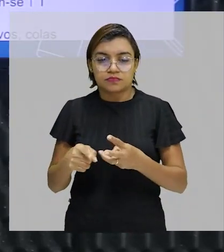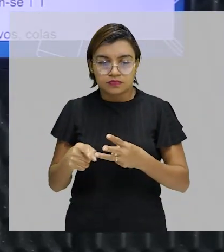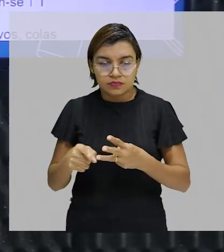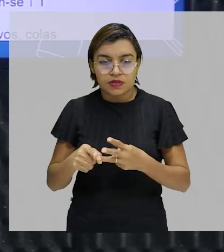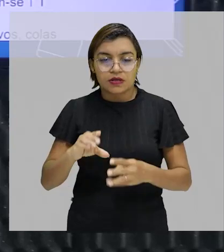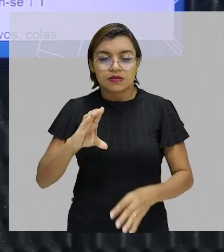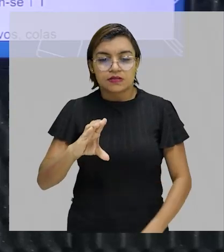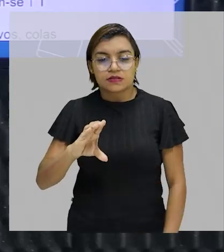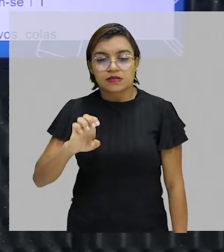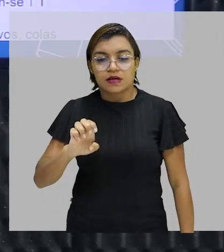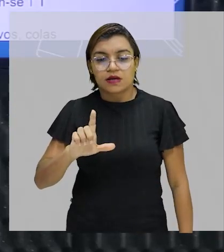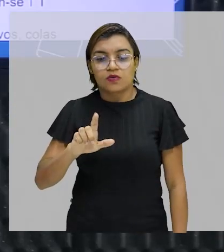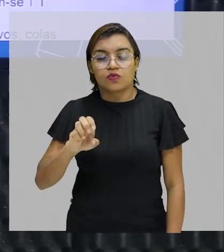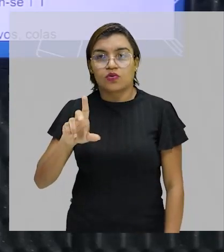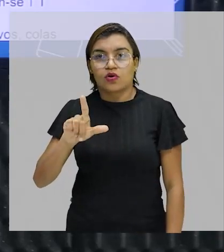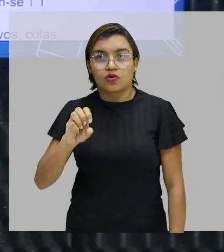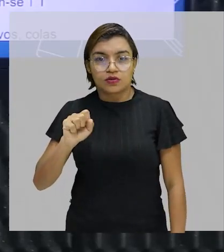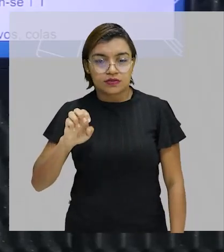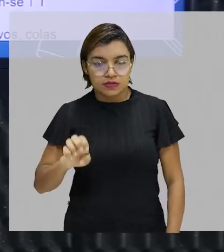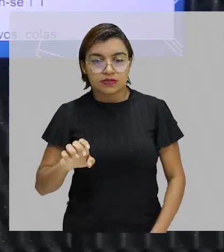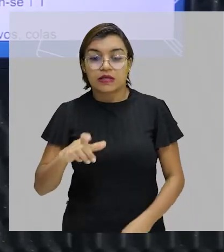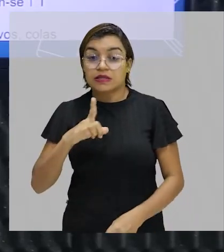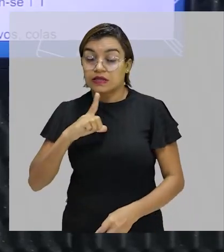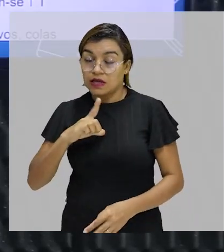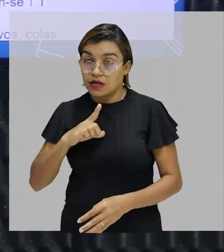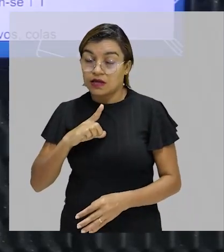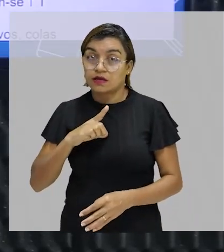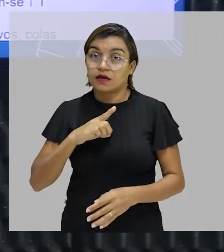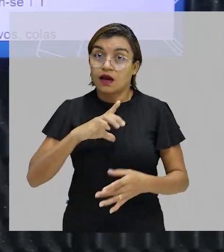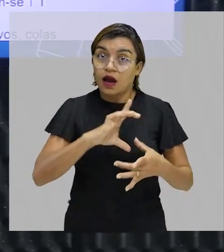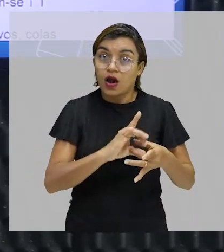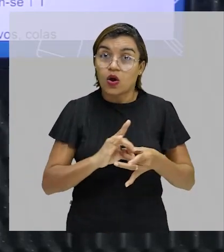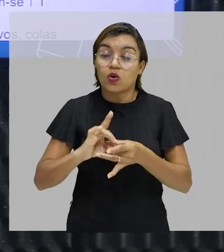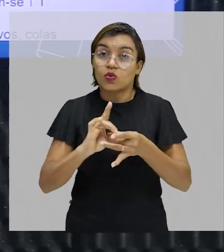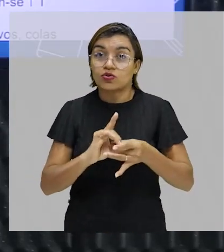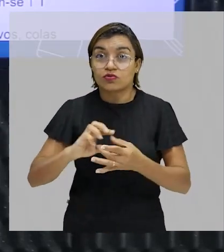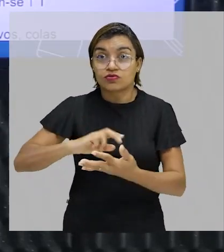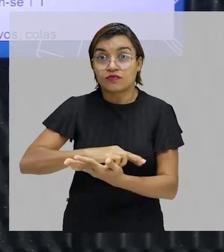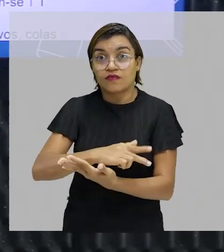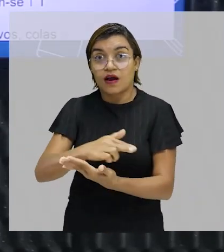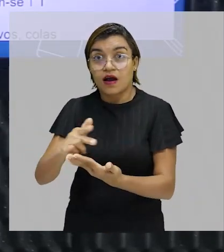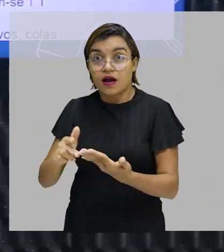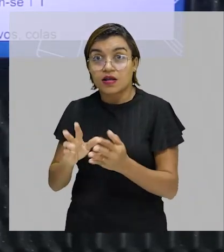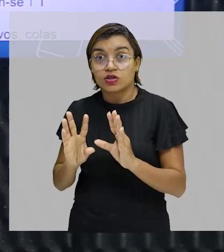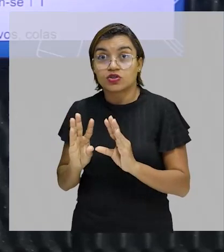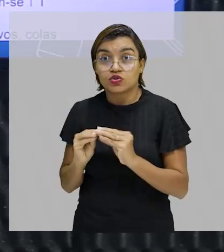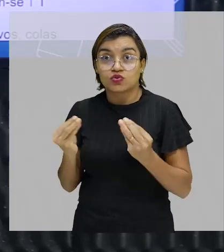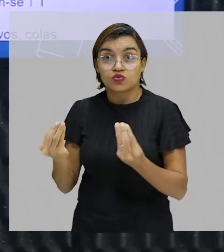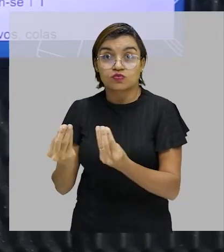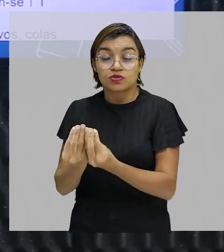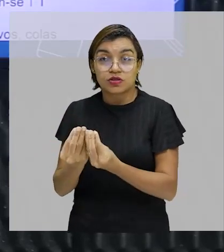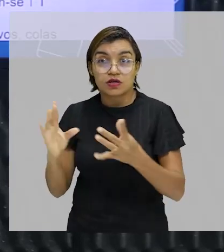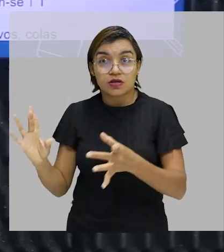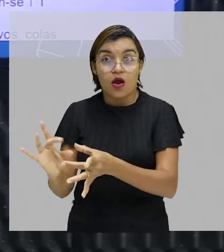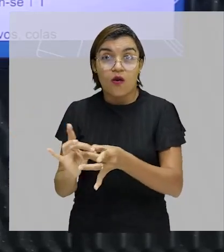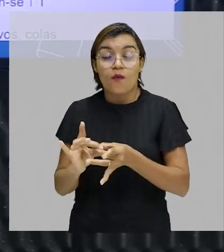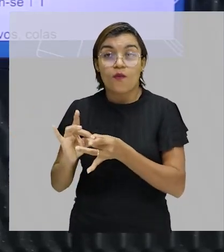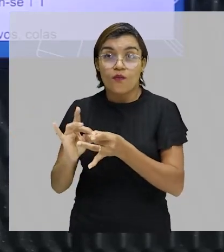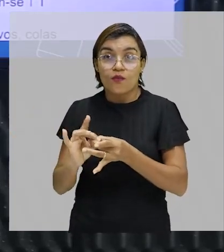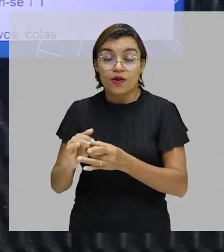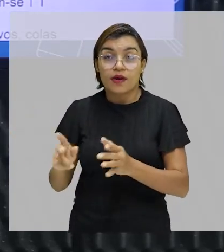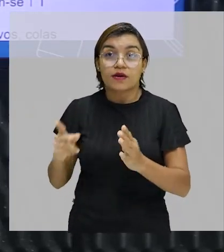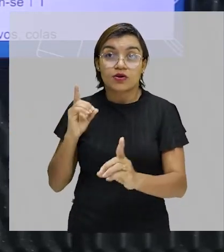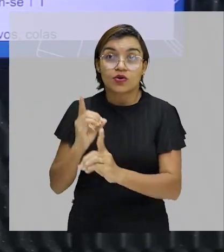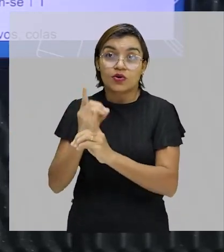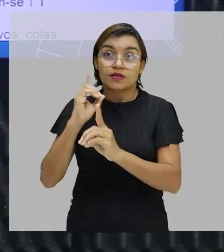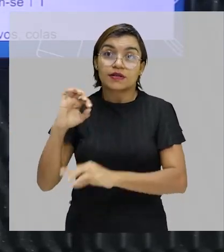exemplos de polímeros naturais, né? A união de várias substâncias que são encontradas na natureza. E nós